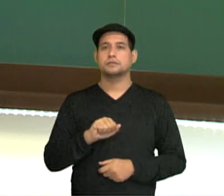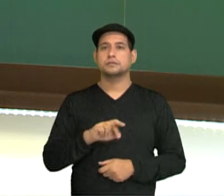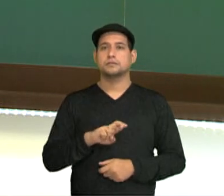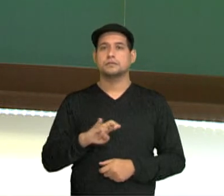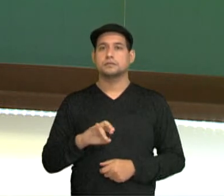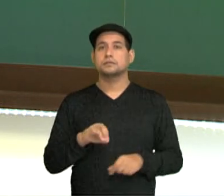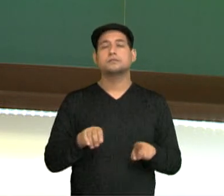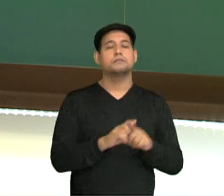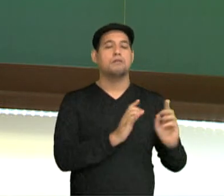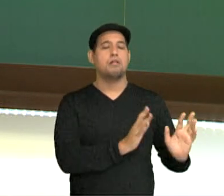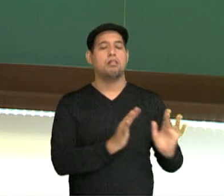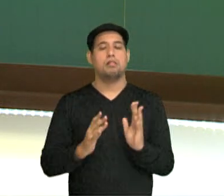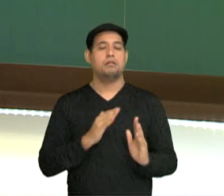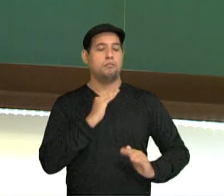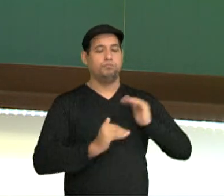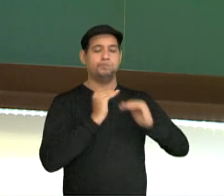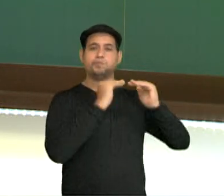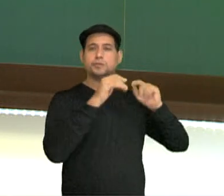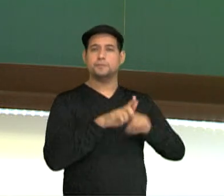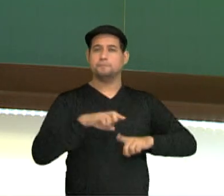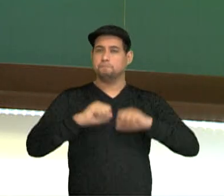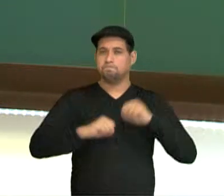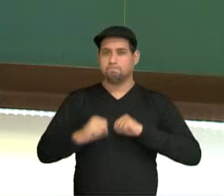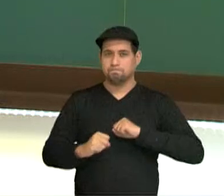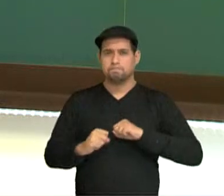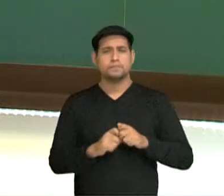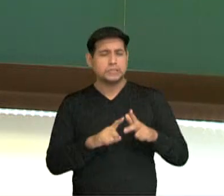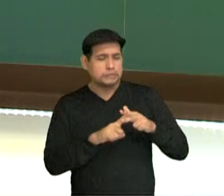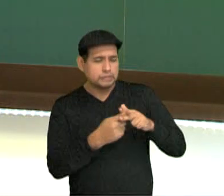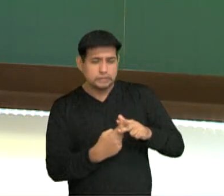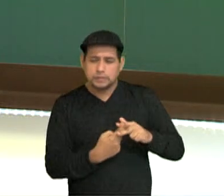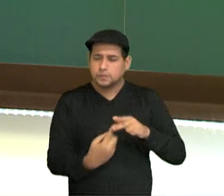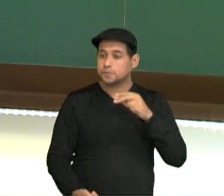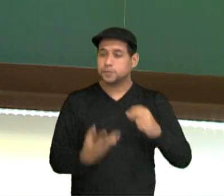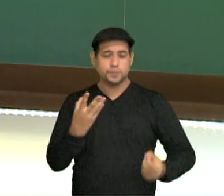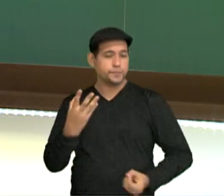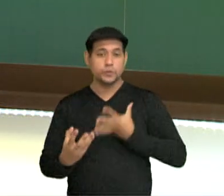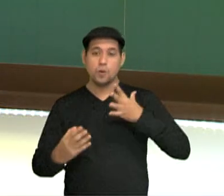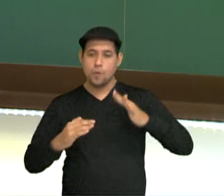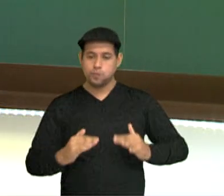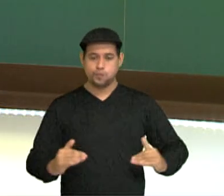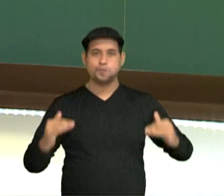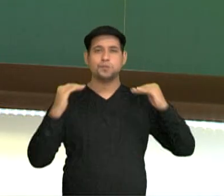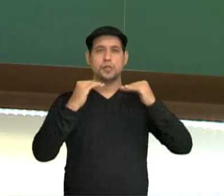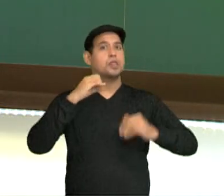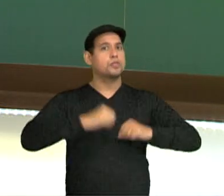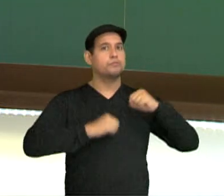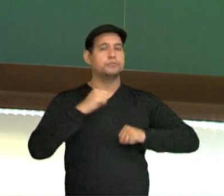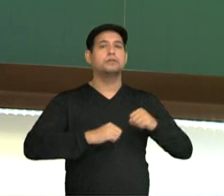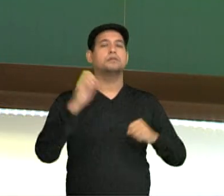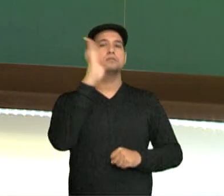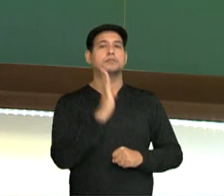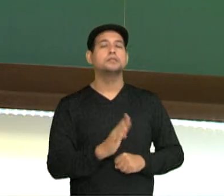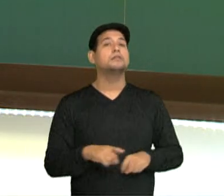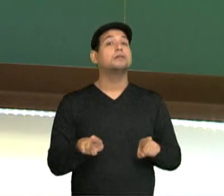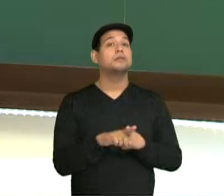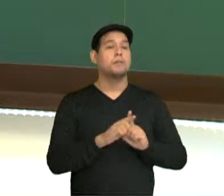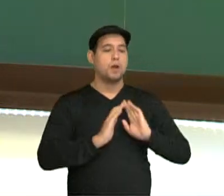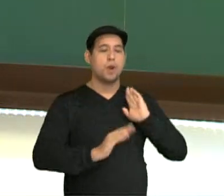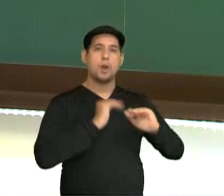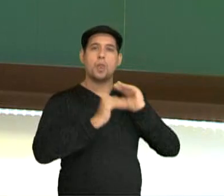então, um período de desenvolvimento da indústria, instalação e desenvolvimento industrial do Brasil. Outro período de grande